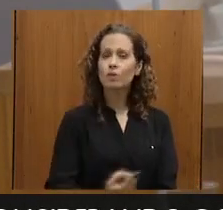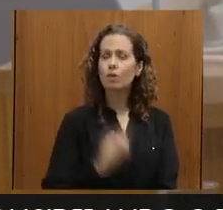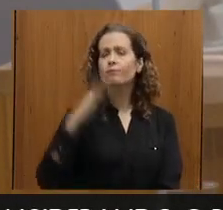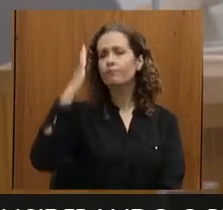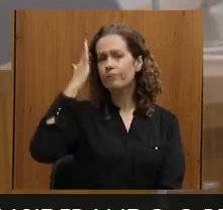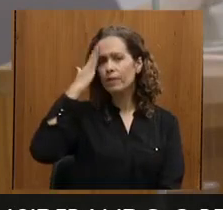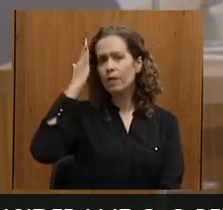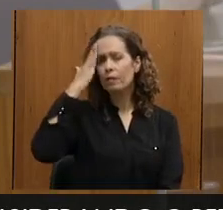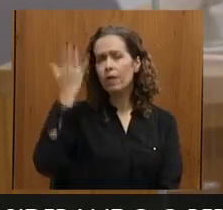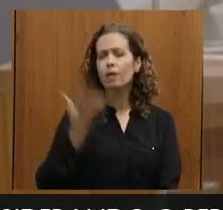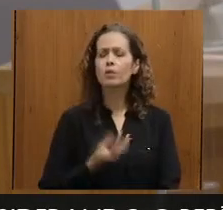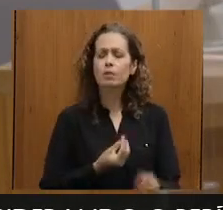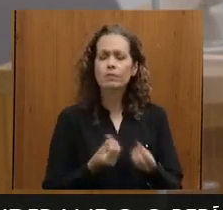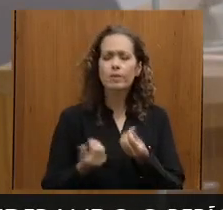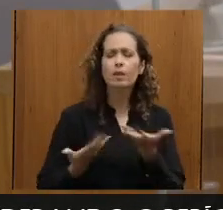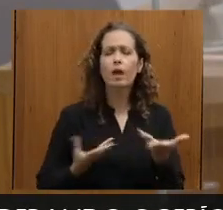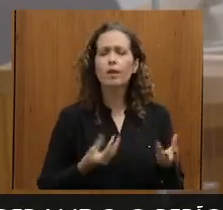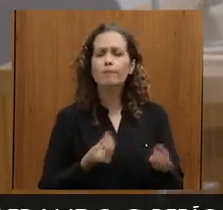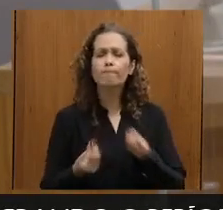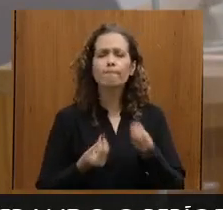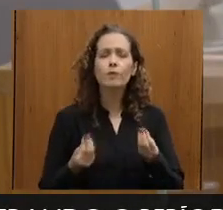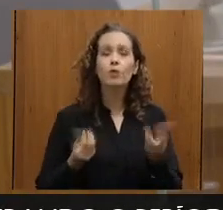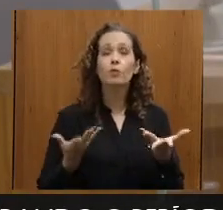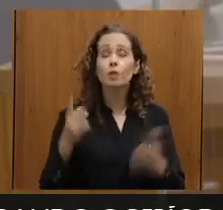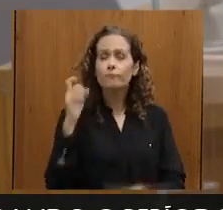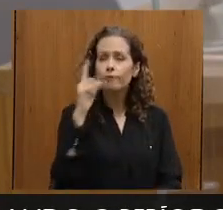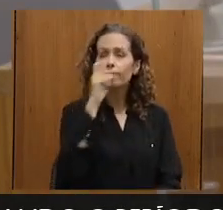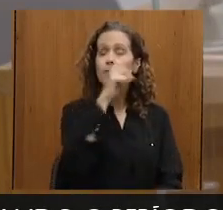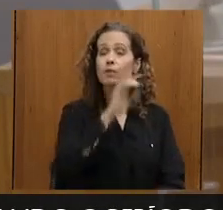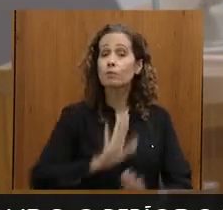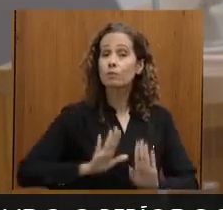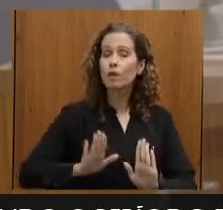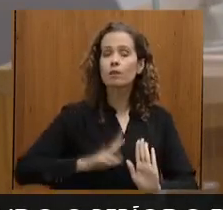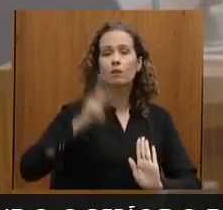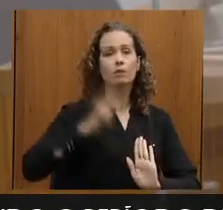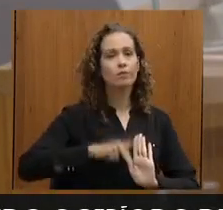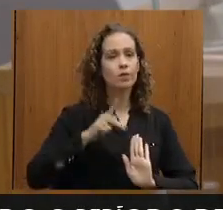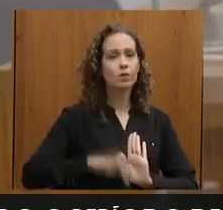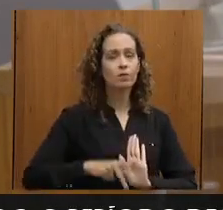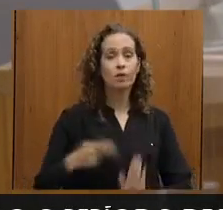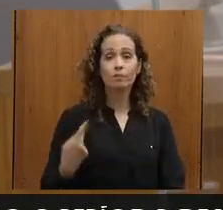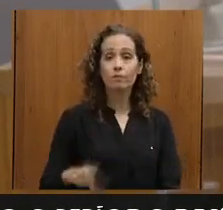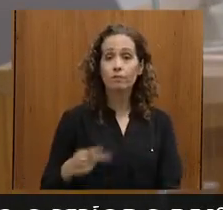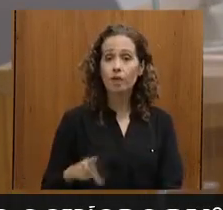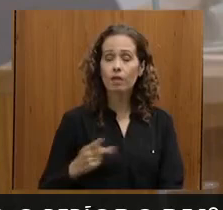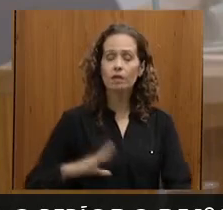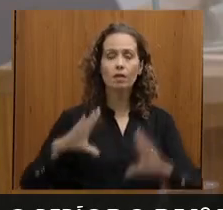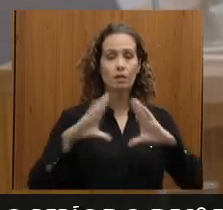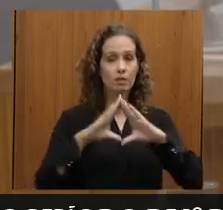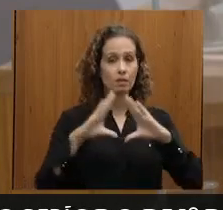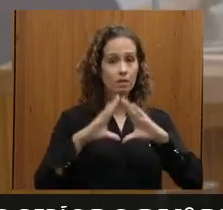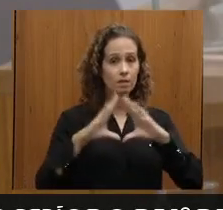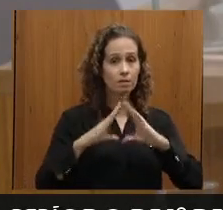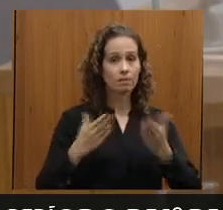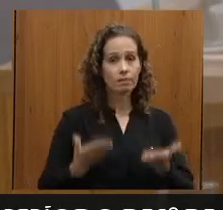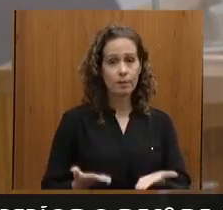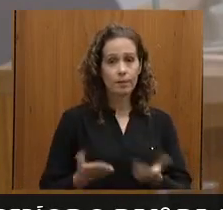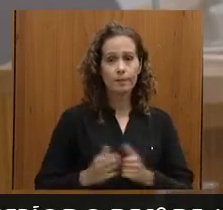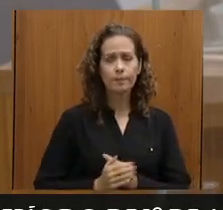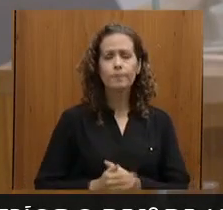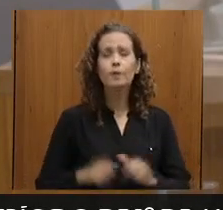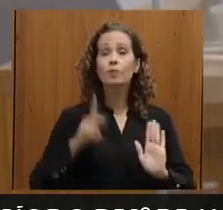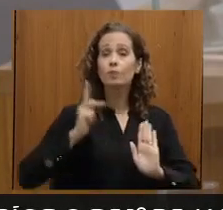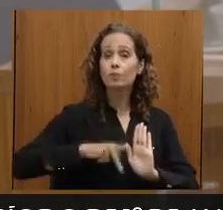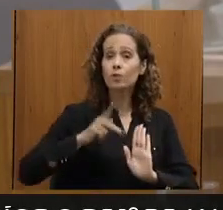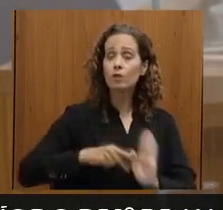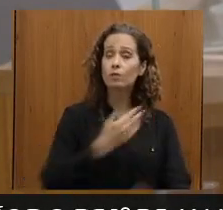da sensibilidade, da delicadeza dela, mas é um projeto que está aqui pautado na Assembleia Legislativa e é um projeto